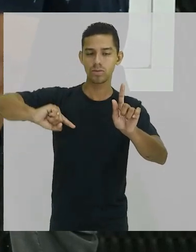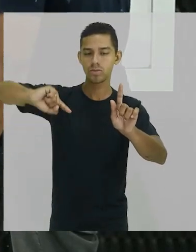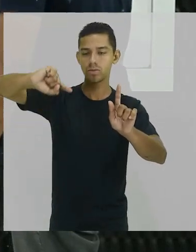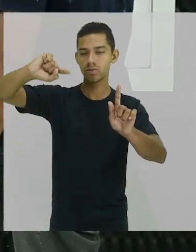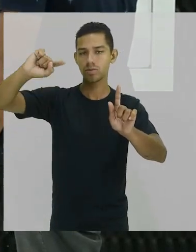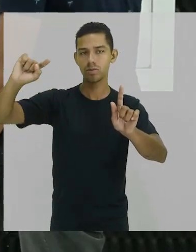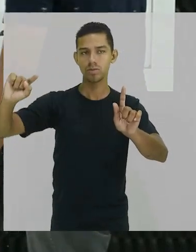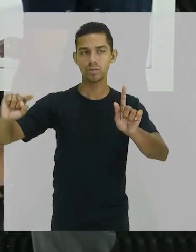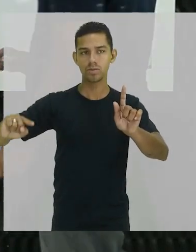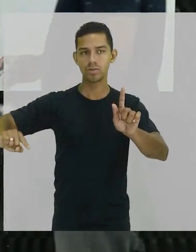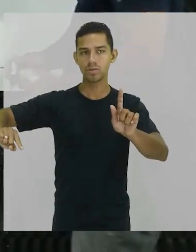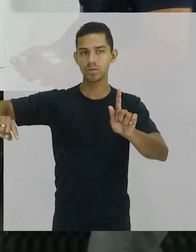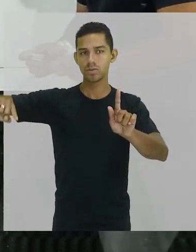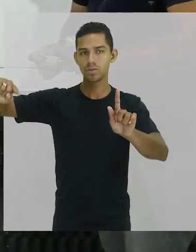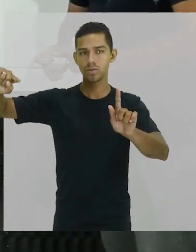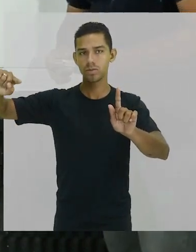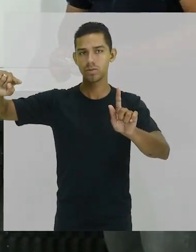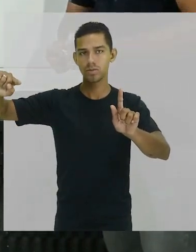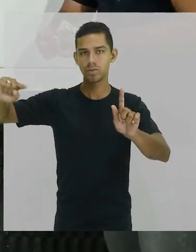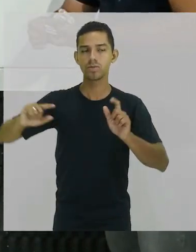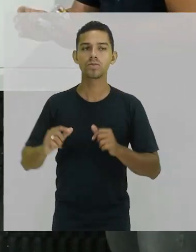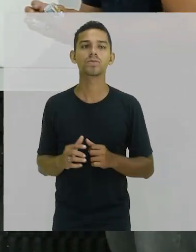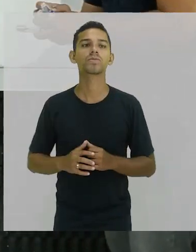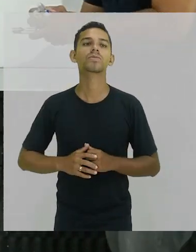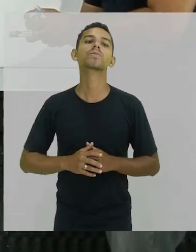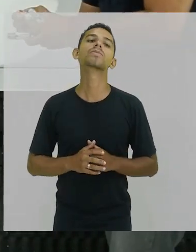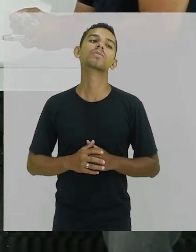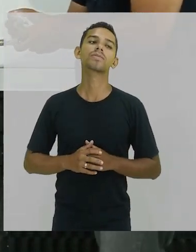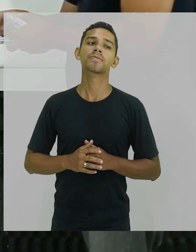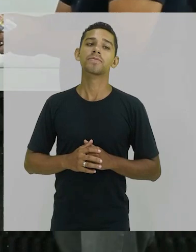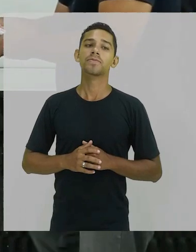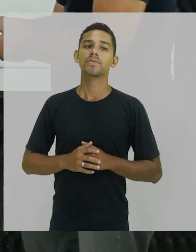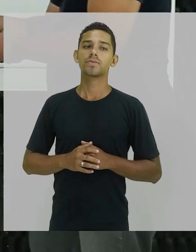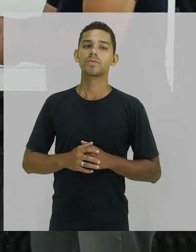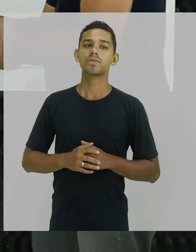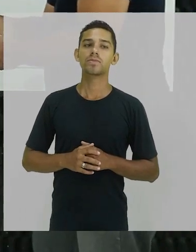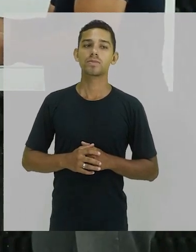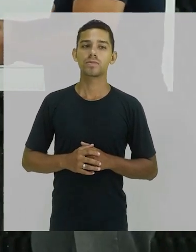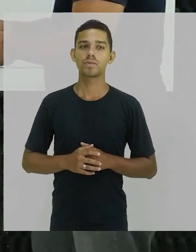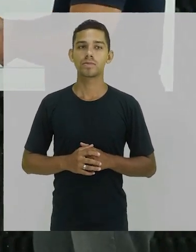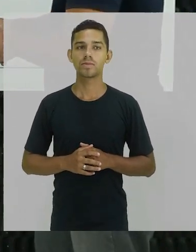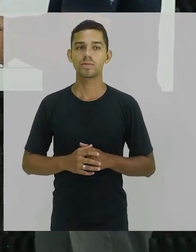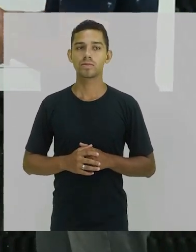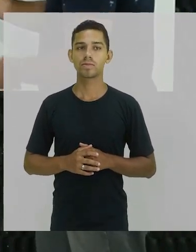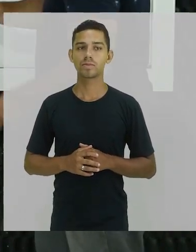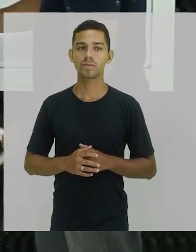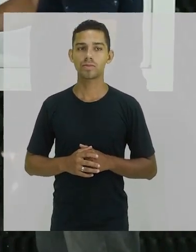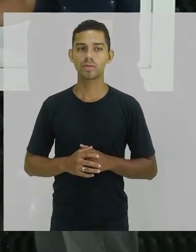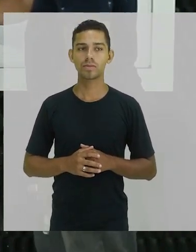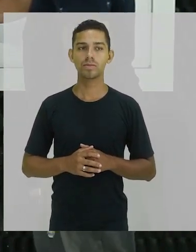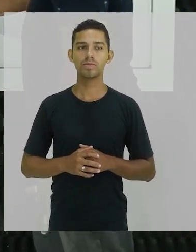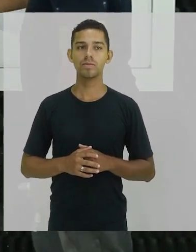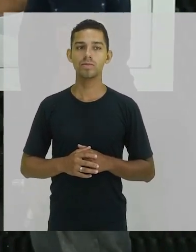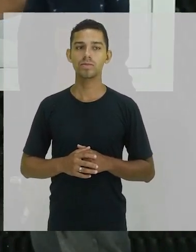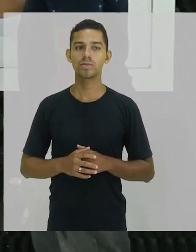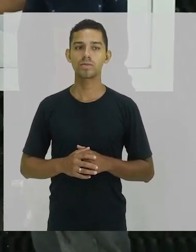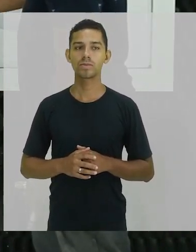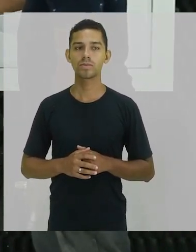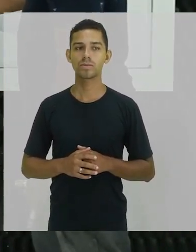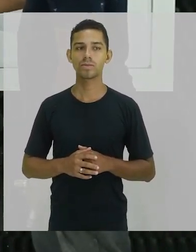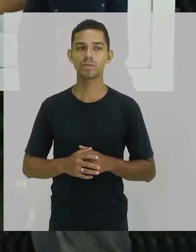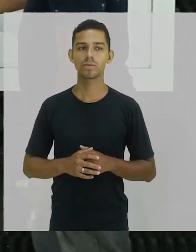Pronto. Então, essa é a propagação de uma onda, certo? Então, se eu pegar essa distância que